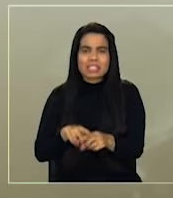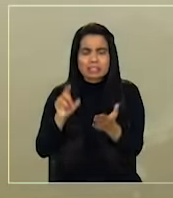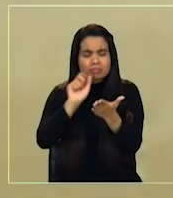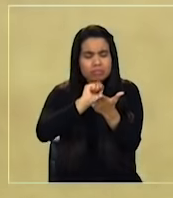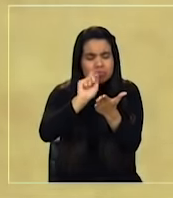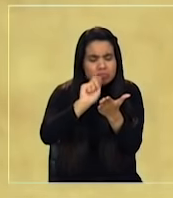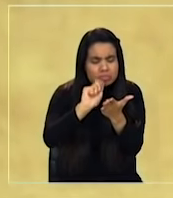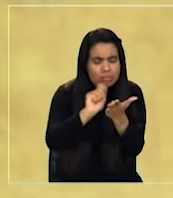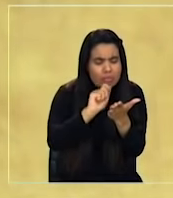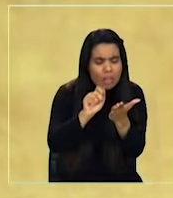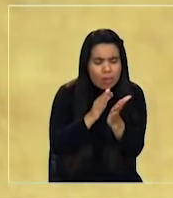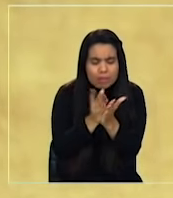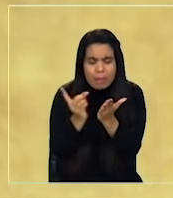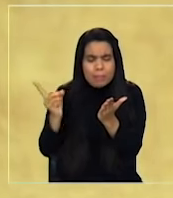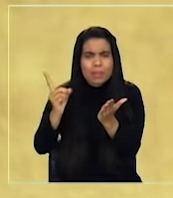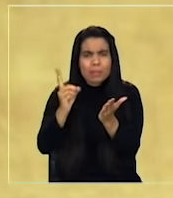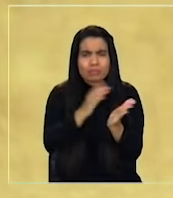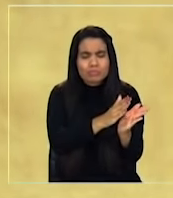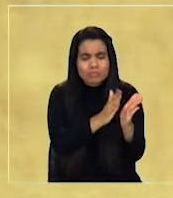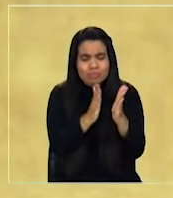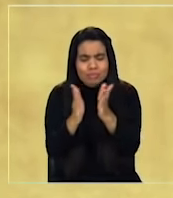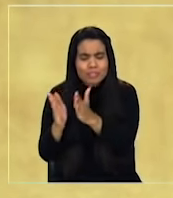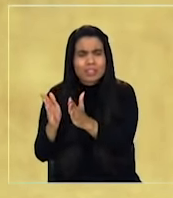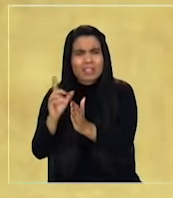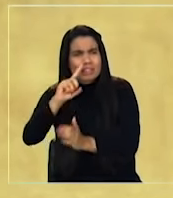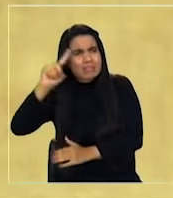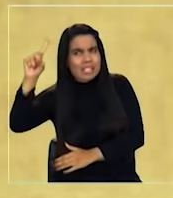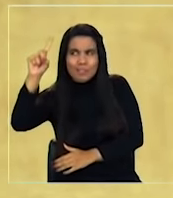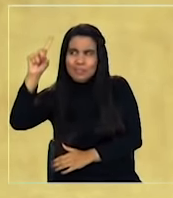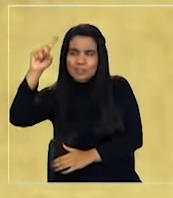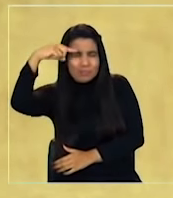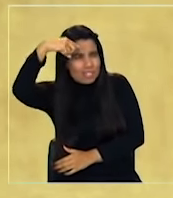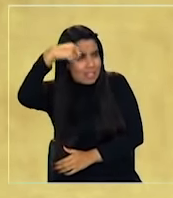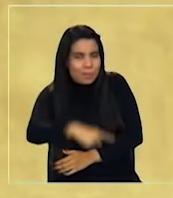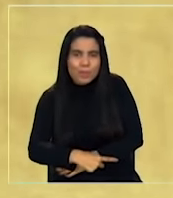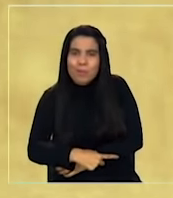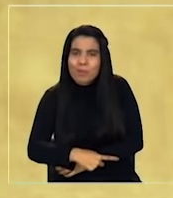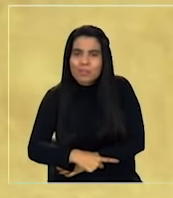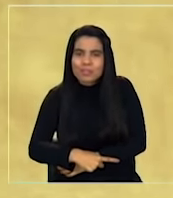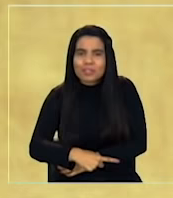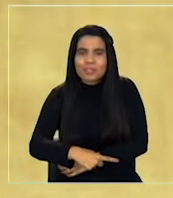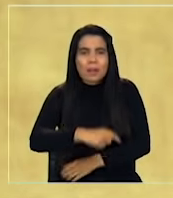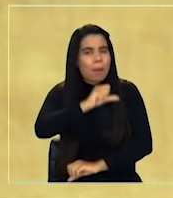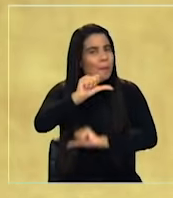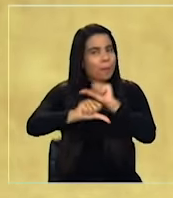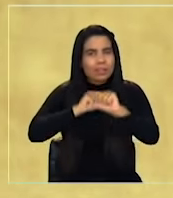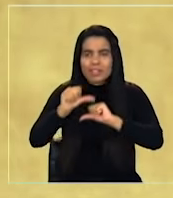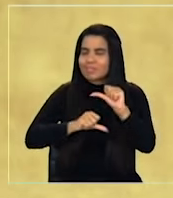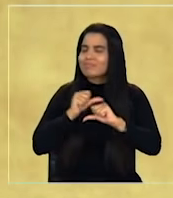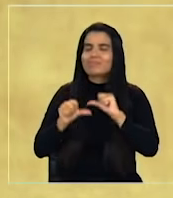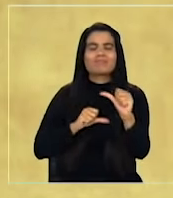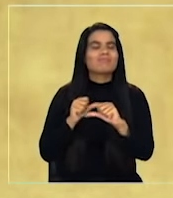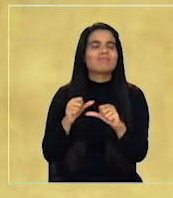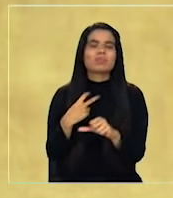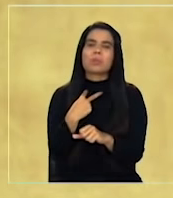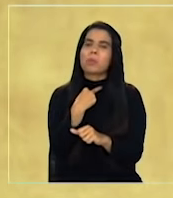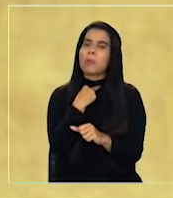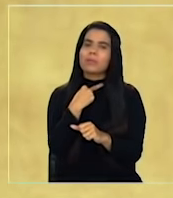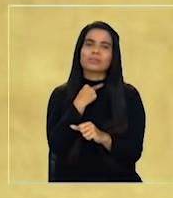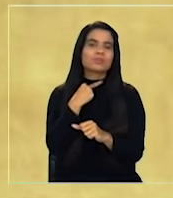escreveu, pronunciou, determinou, isso aqui, segundo ele mesmo